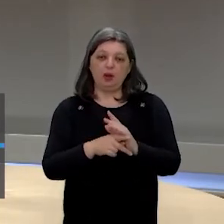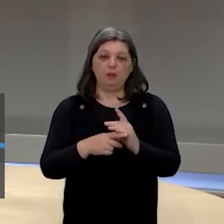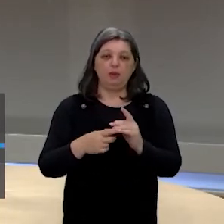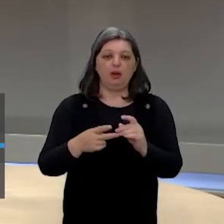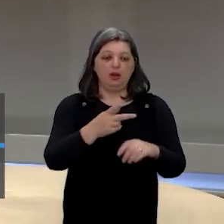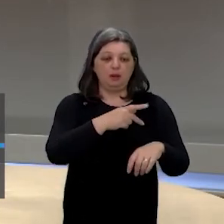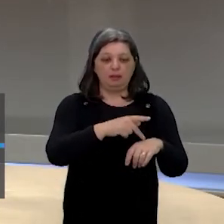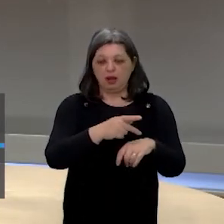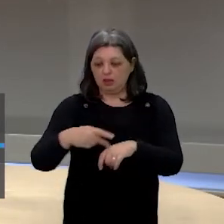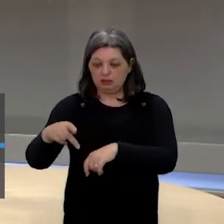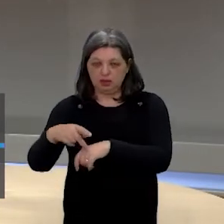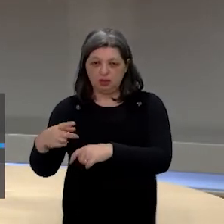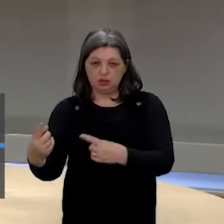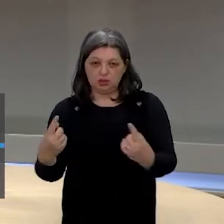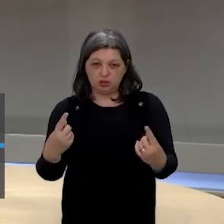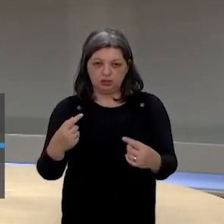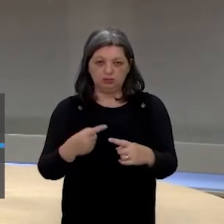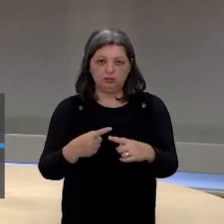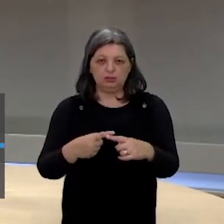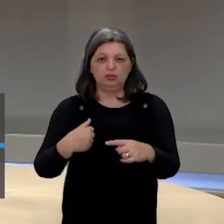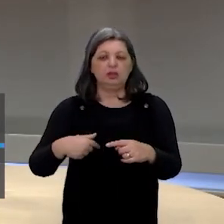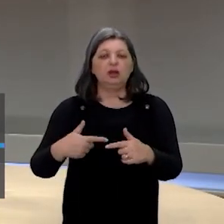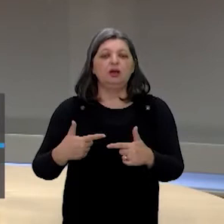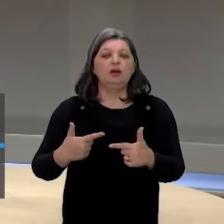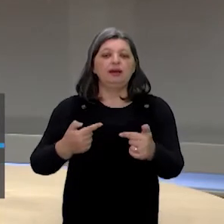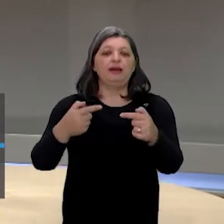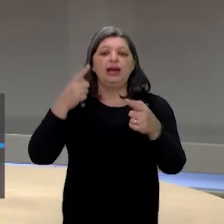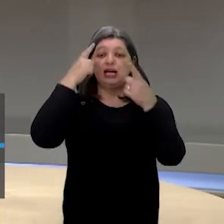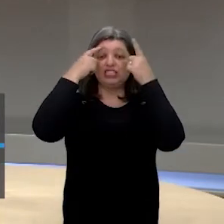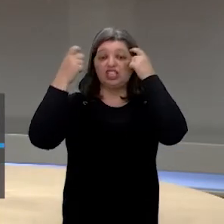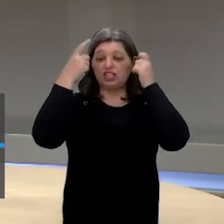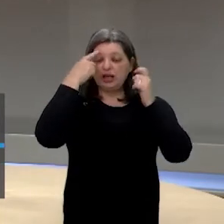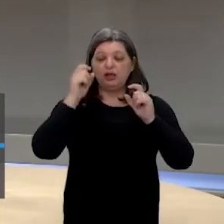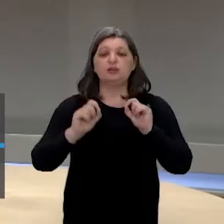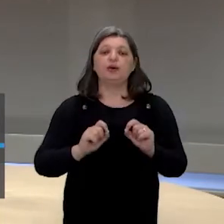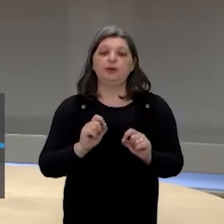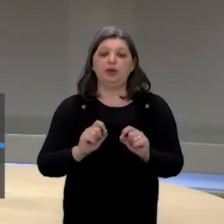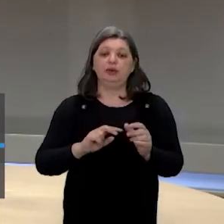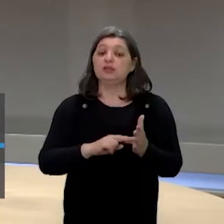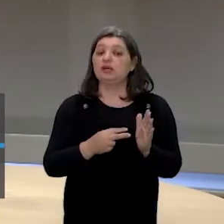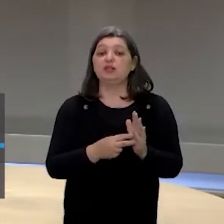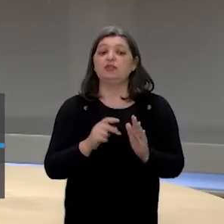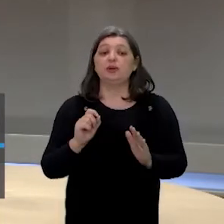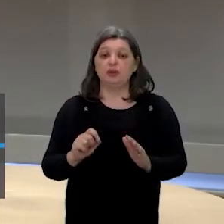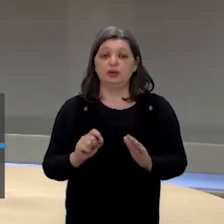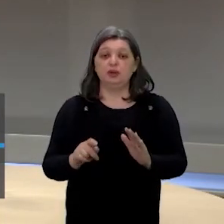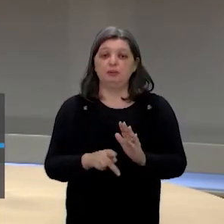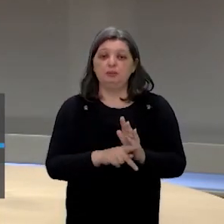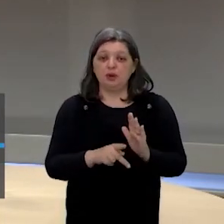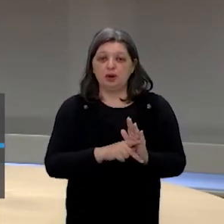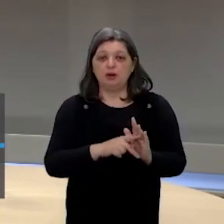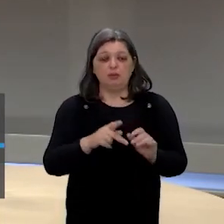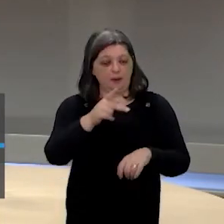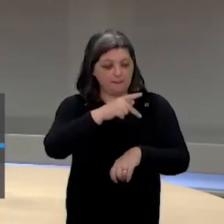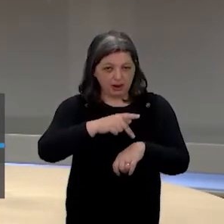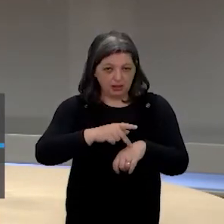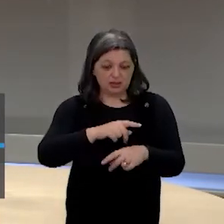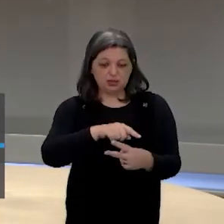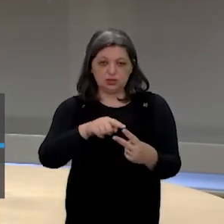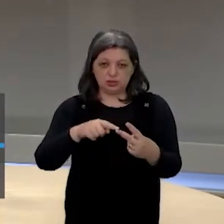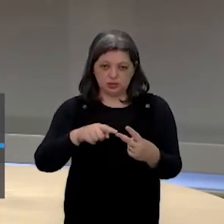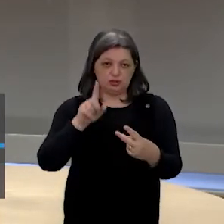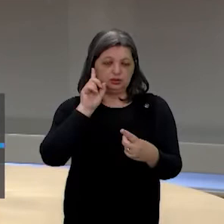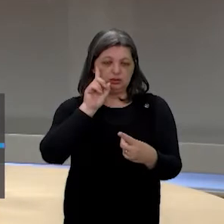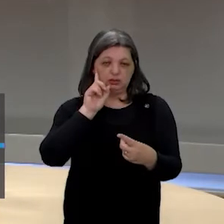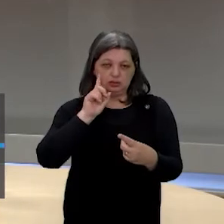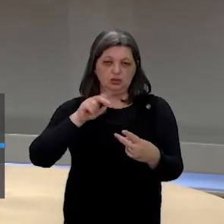potências, né? Então, quando a gente fala de Guerra Fria, significa que essas duas potências, esses dois países, Estados Unidos